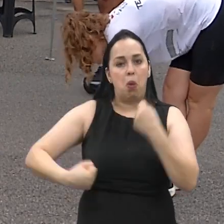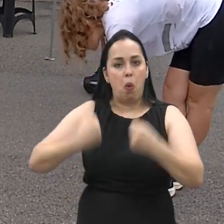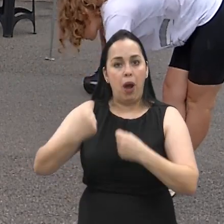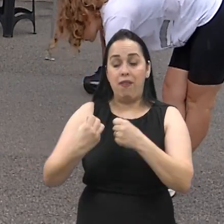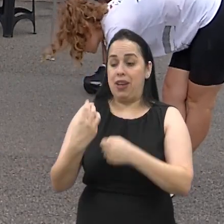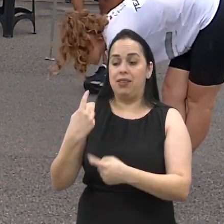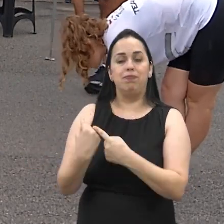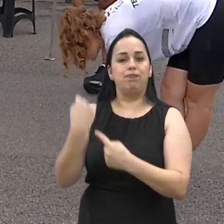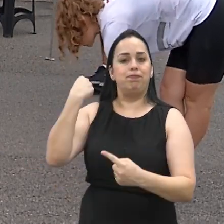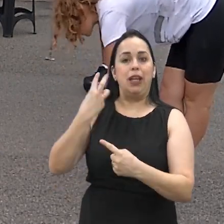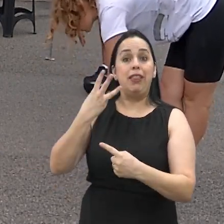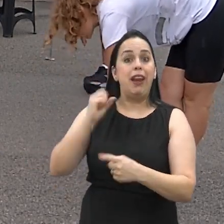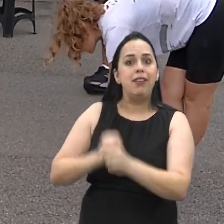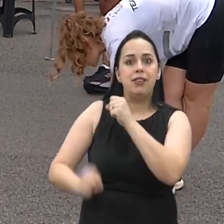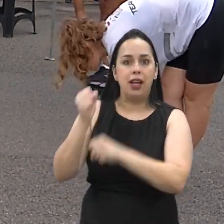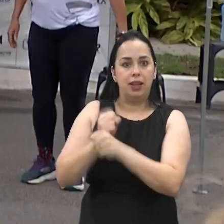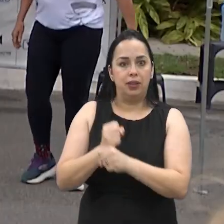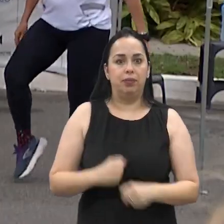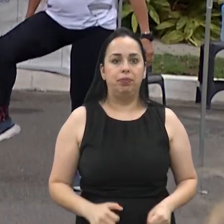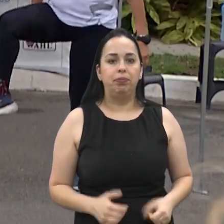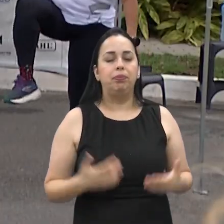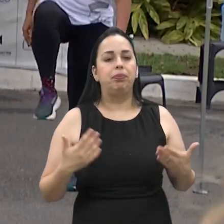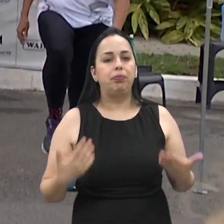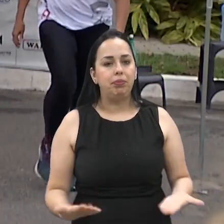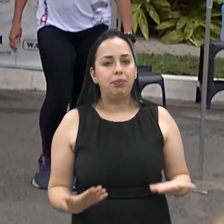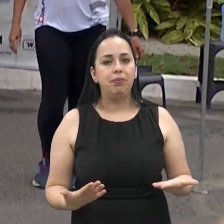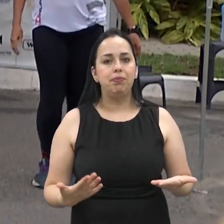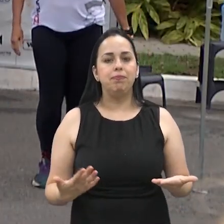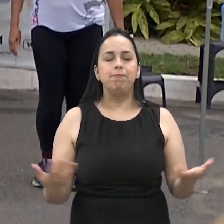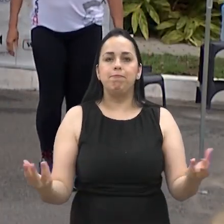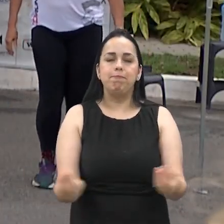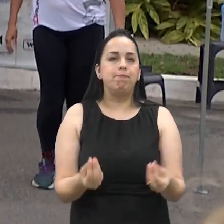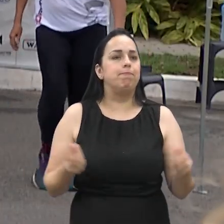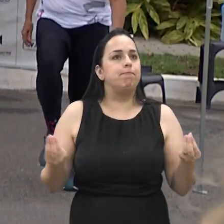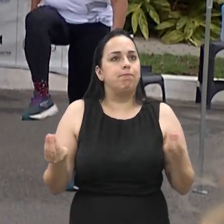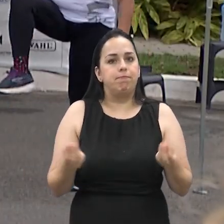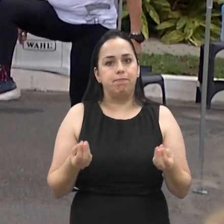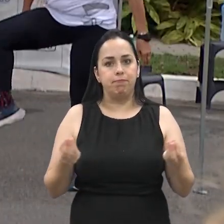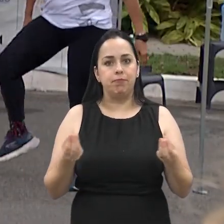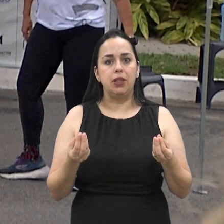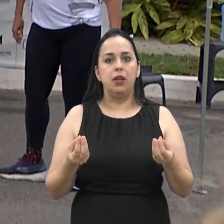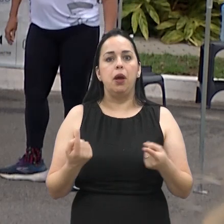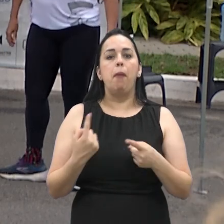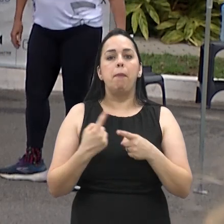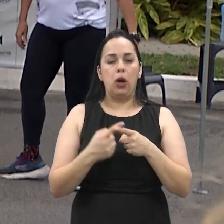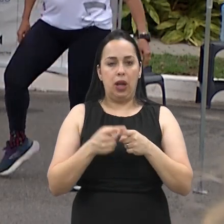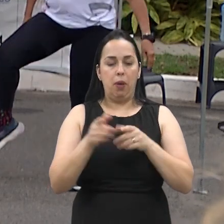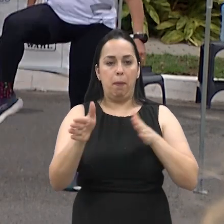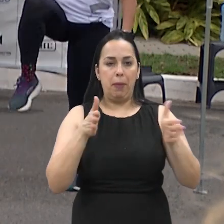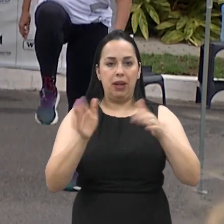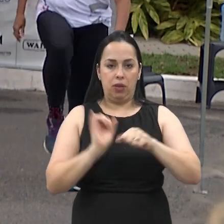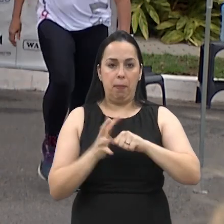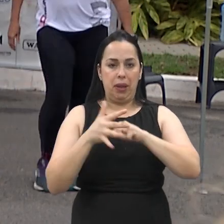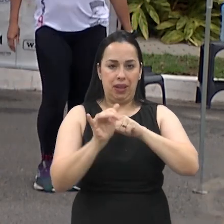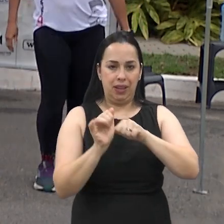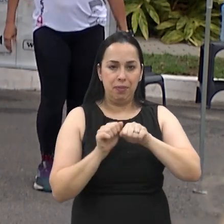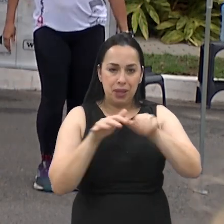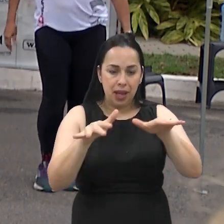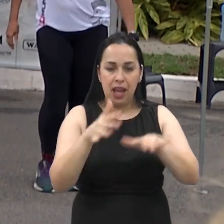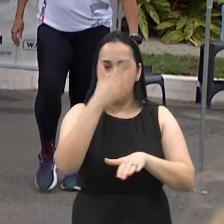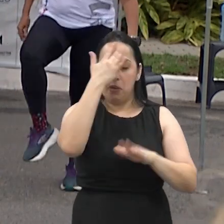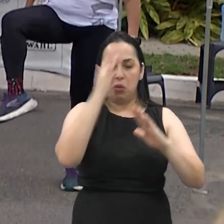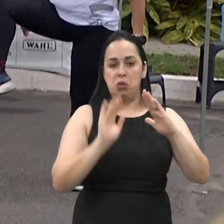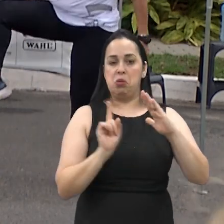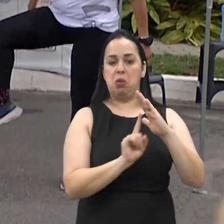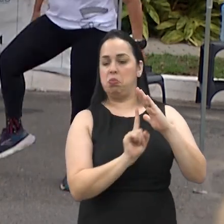desde então, a procura só cresce. Acho que por conta desse bloqueio que a gente teve na pandemia,